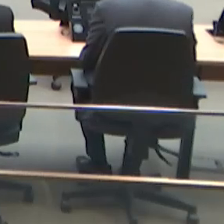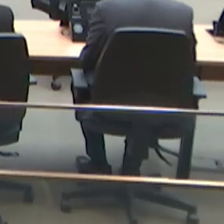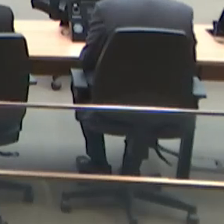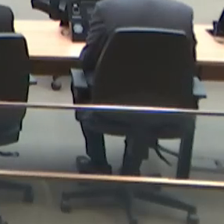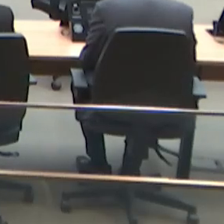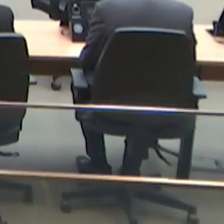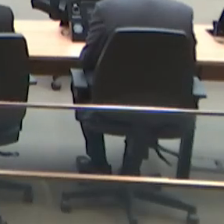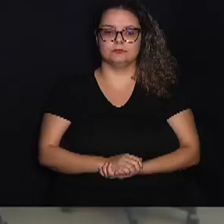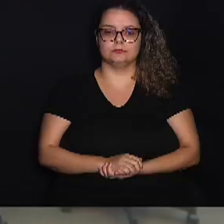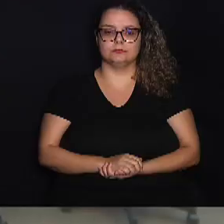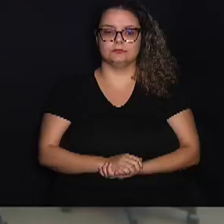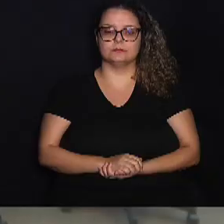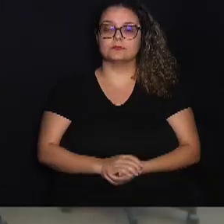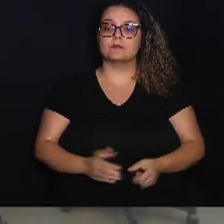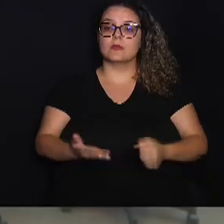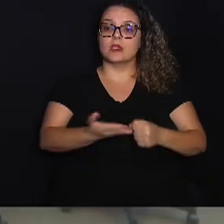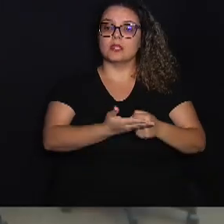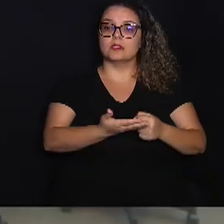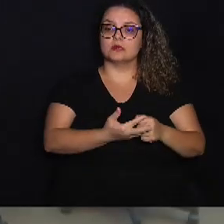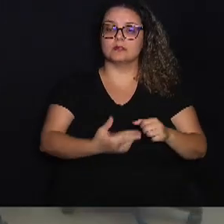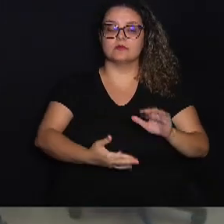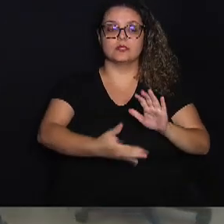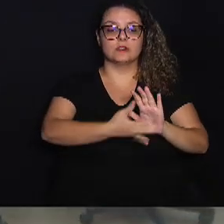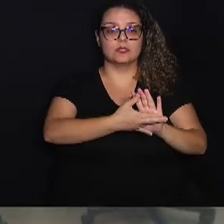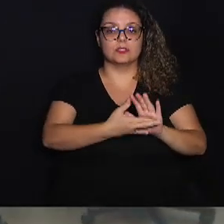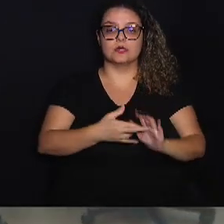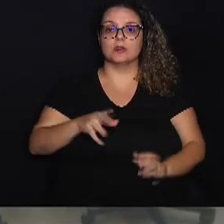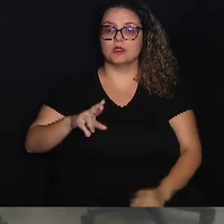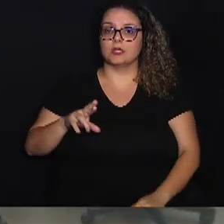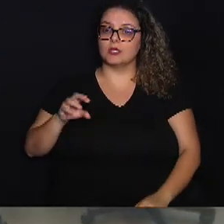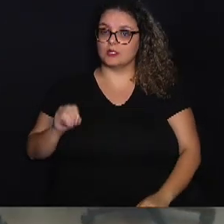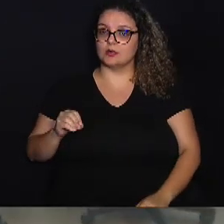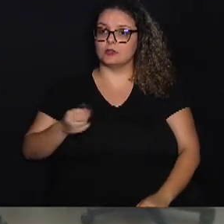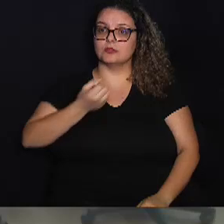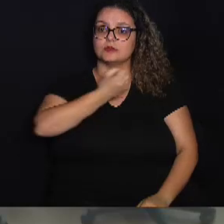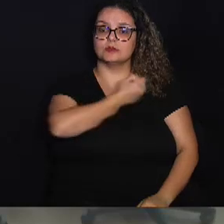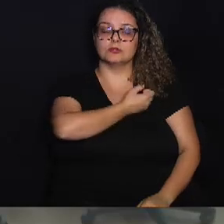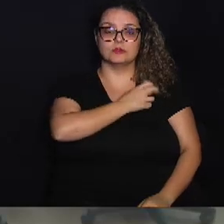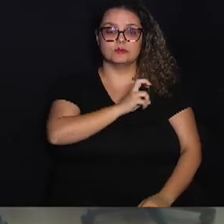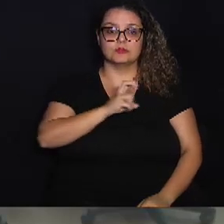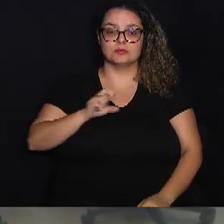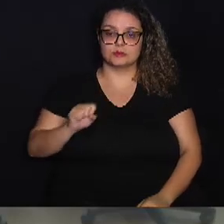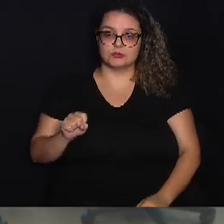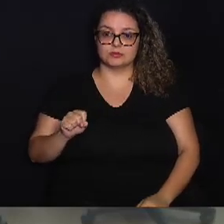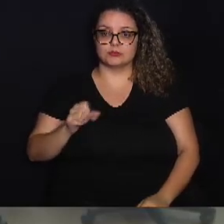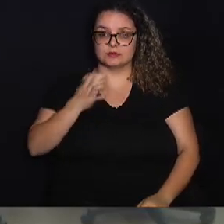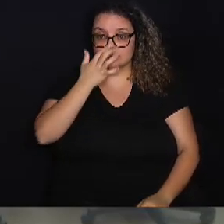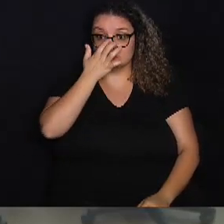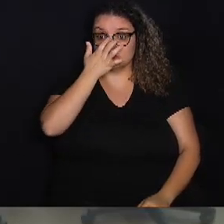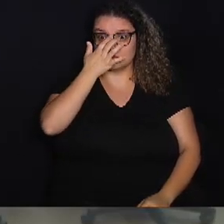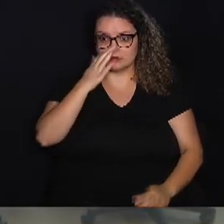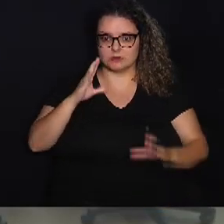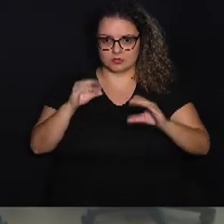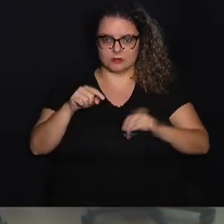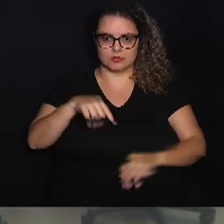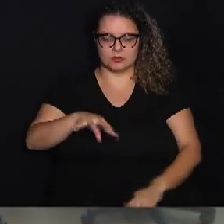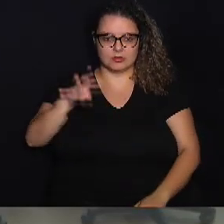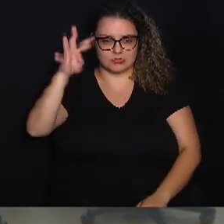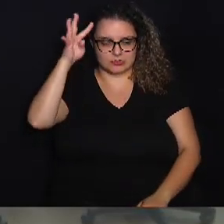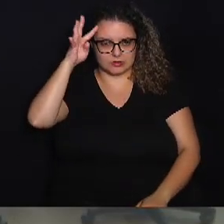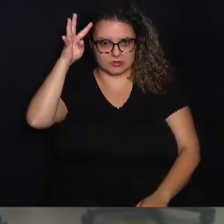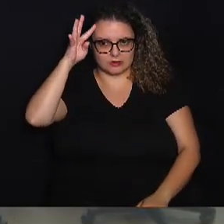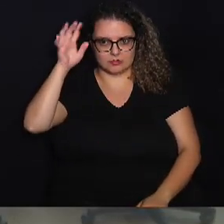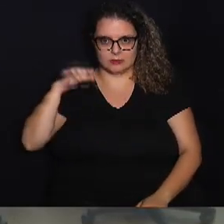intervalo regimental reunião ordinária de número 58 na noite desta quarta-feira